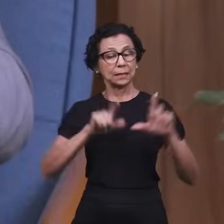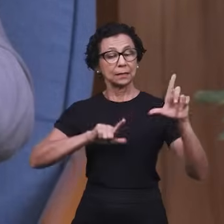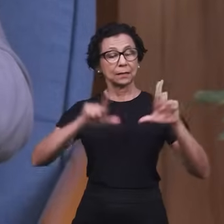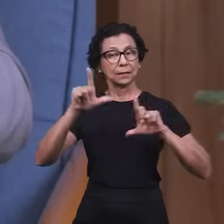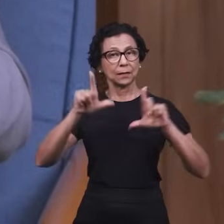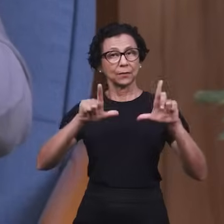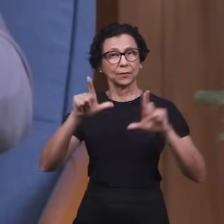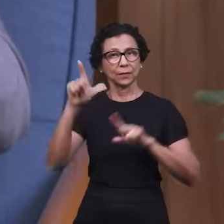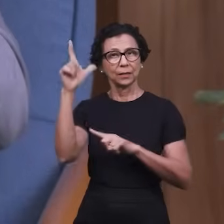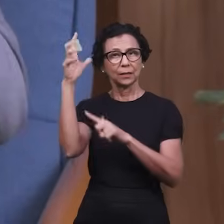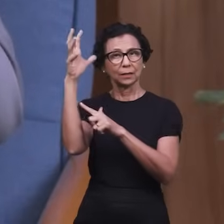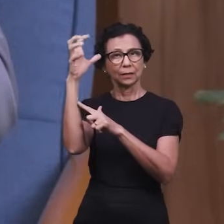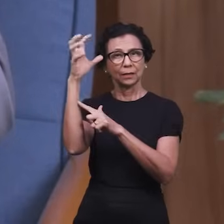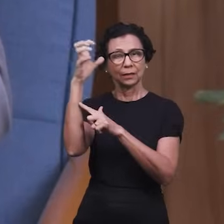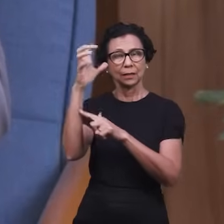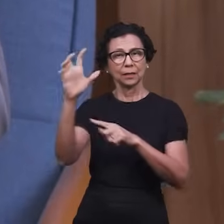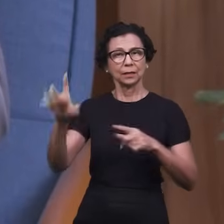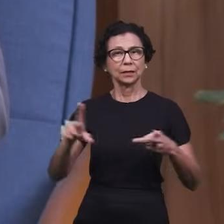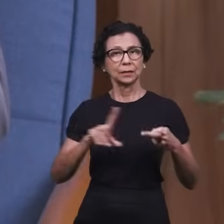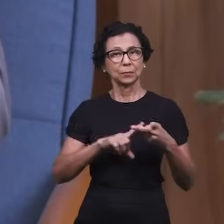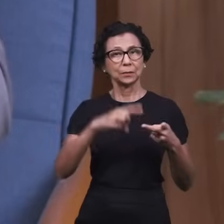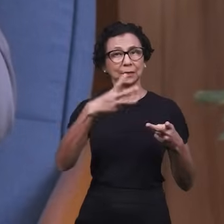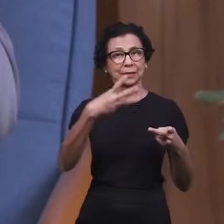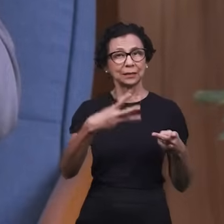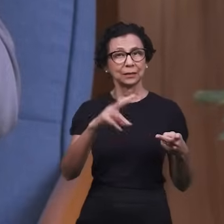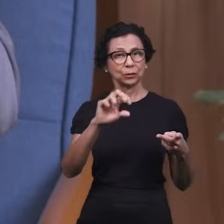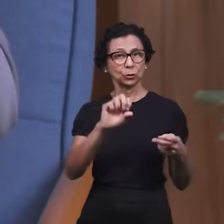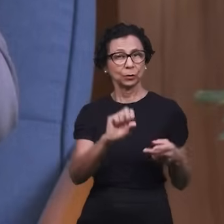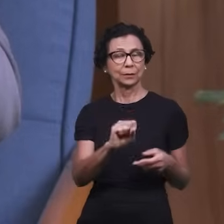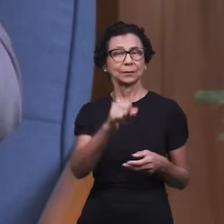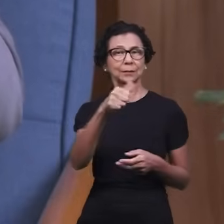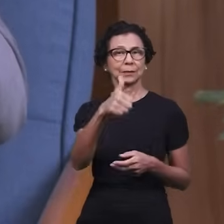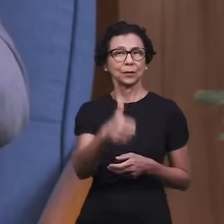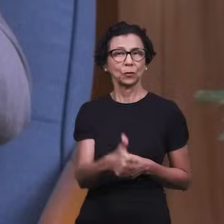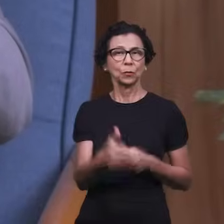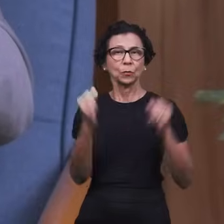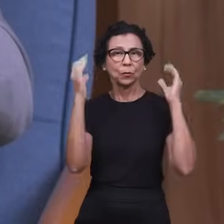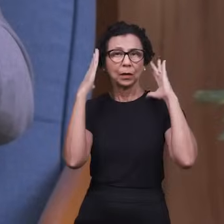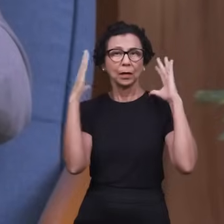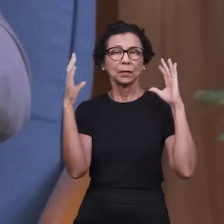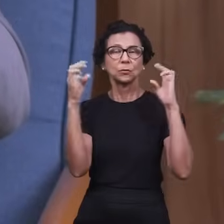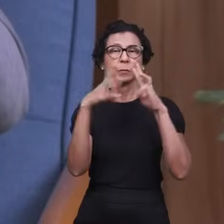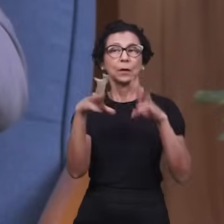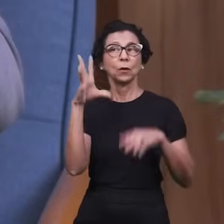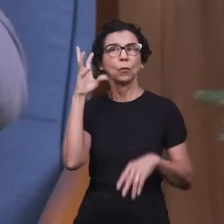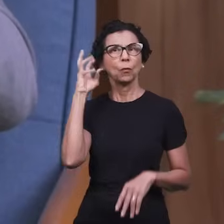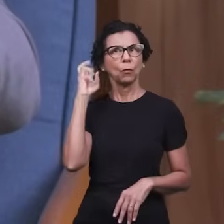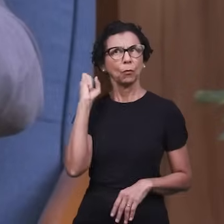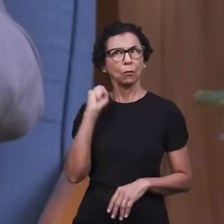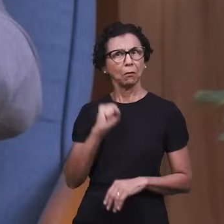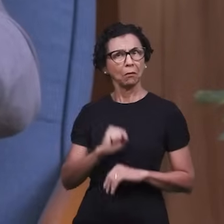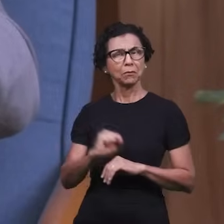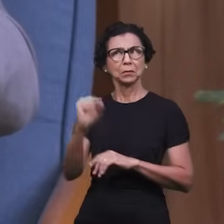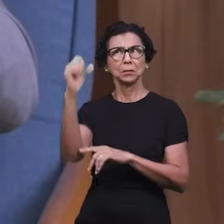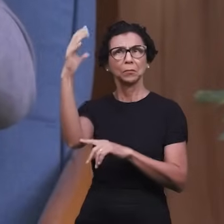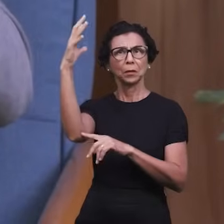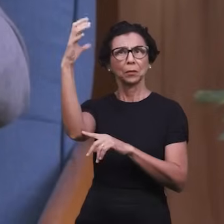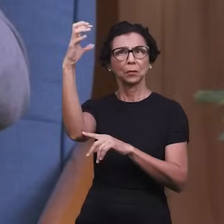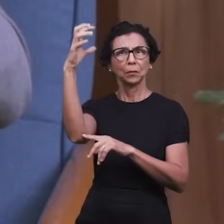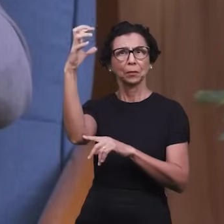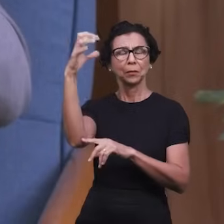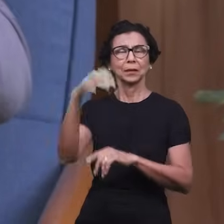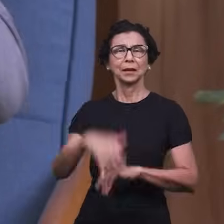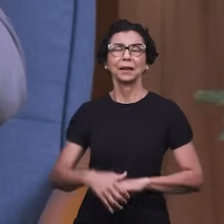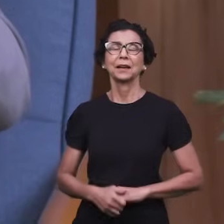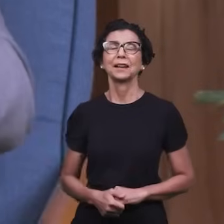via satélite, e o canal 381, onde você ouve a Rádio Manaim também via satélite. Que